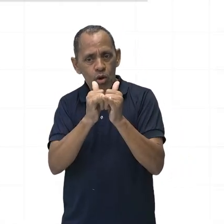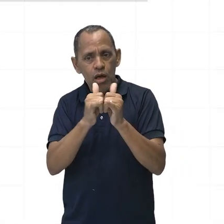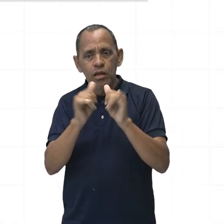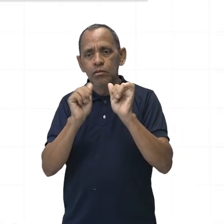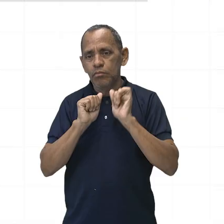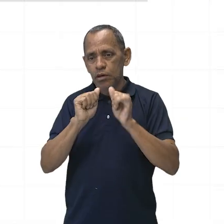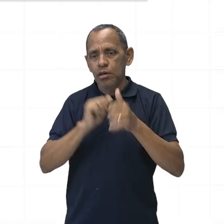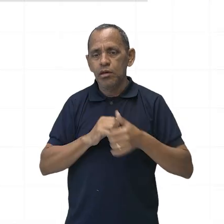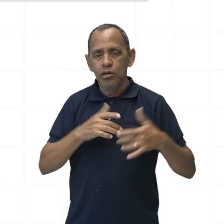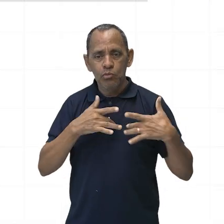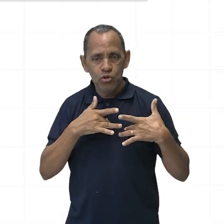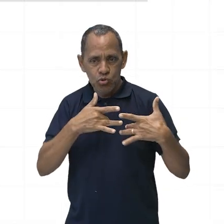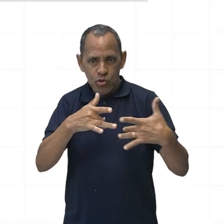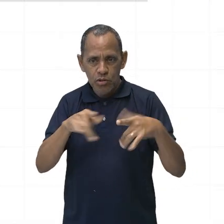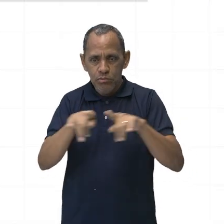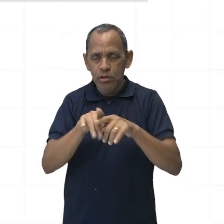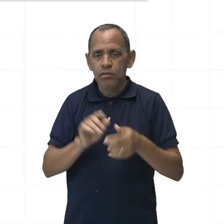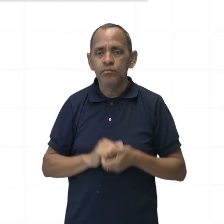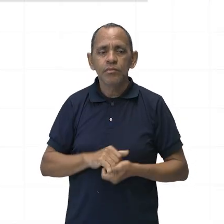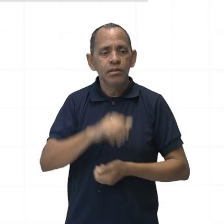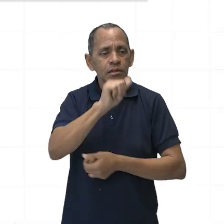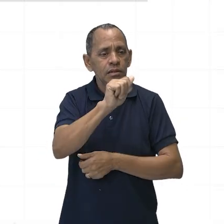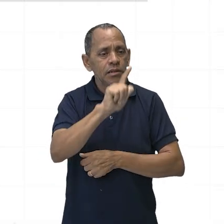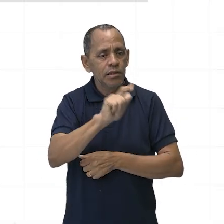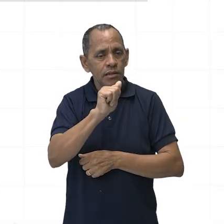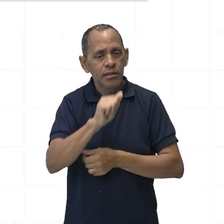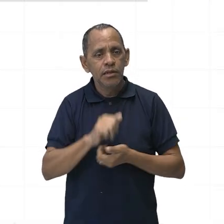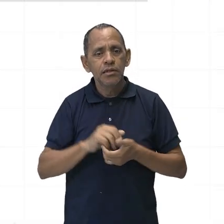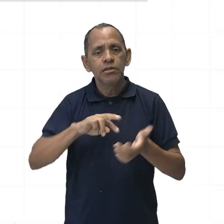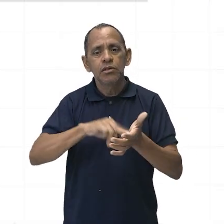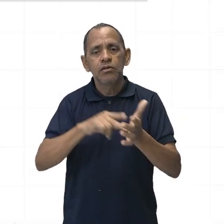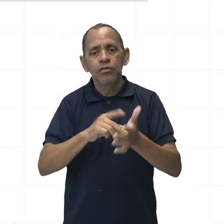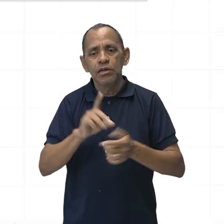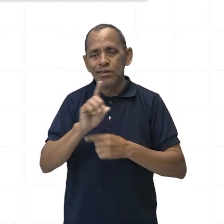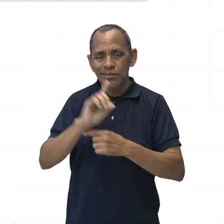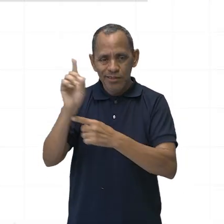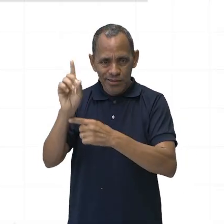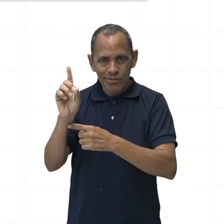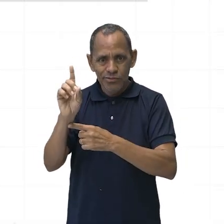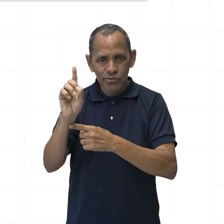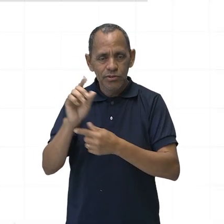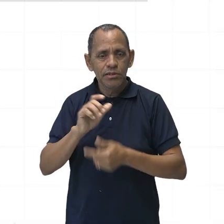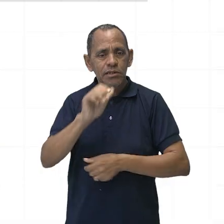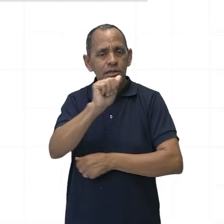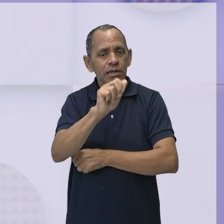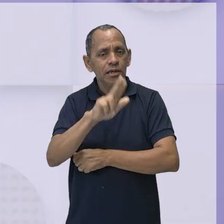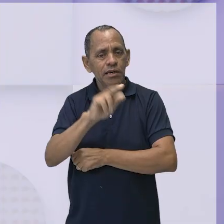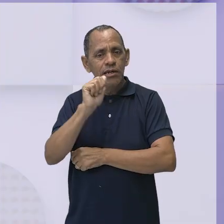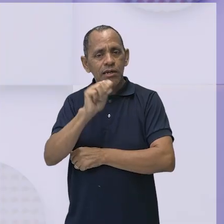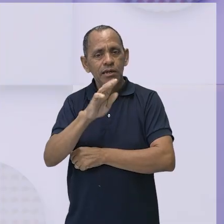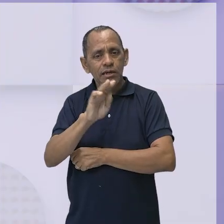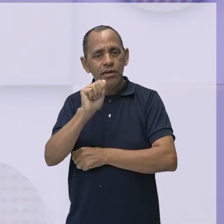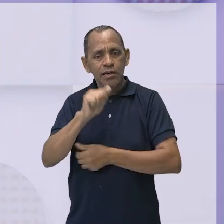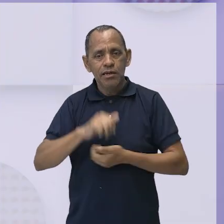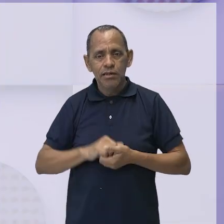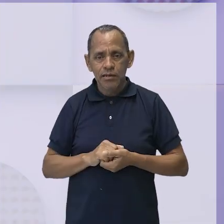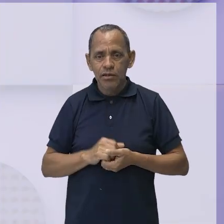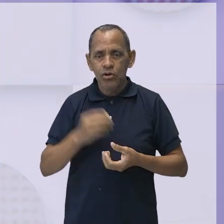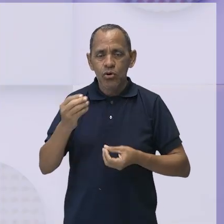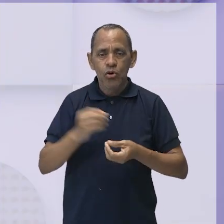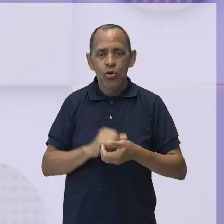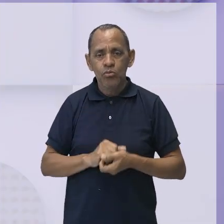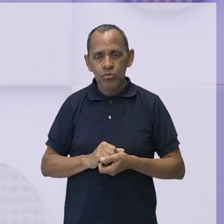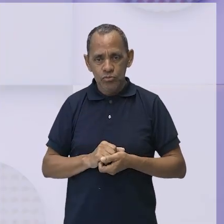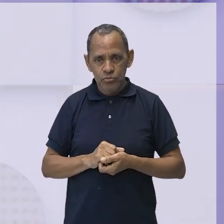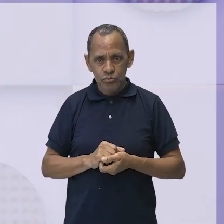o misericordioso, o compassivo. Alá significa Deus em árabe. E aqui eu vou te convidar